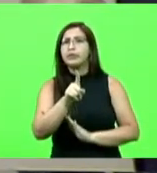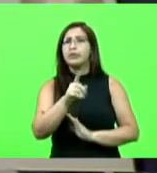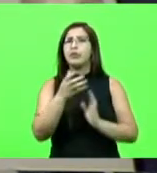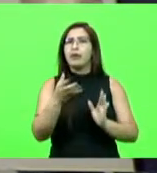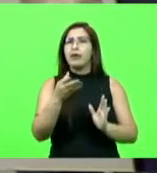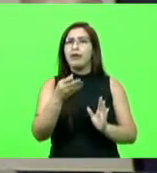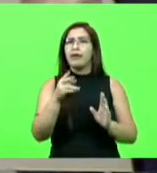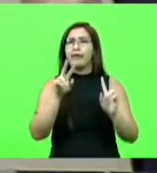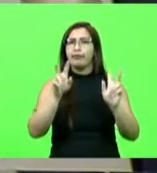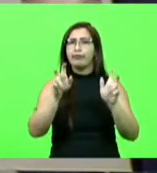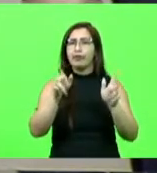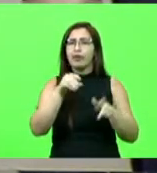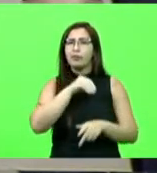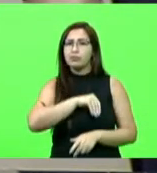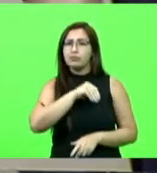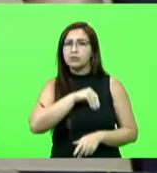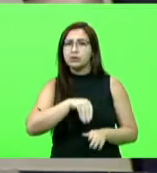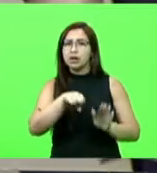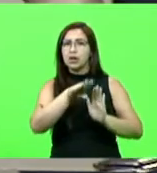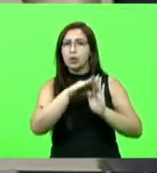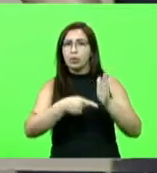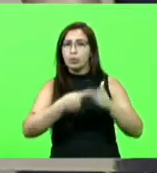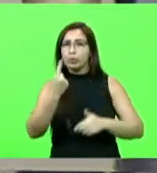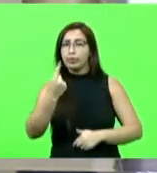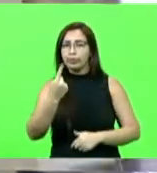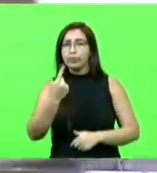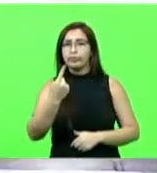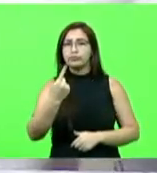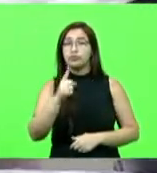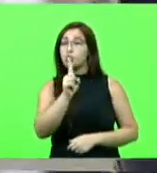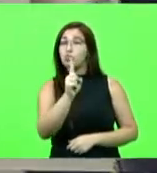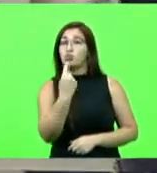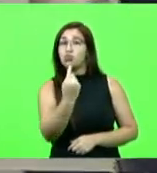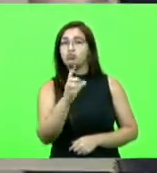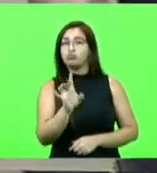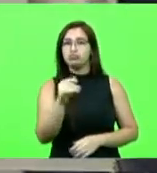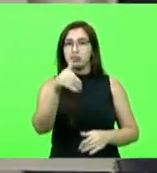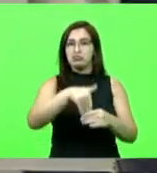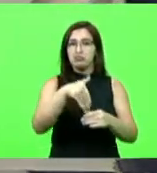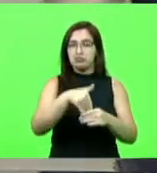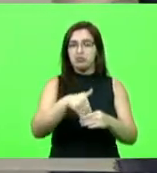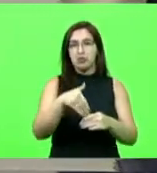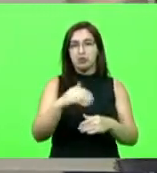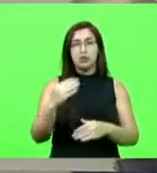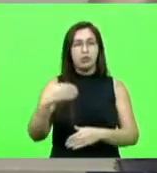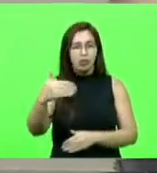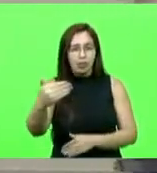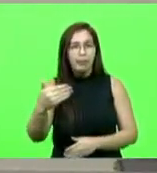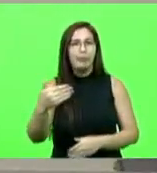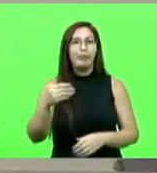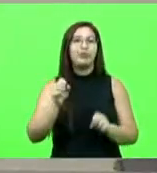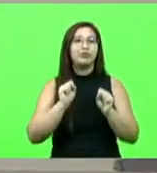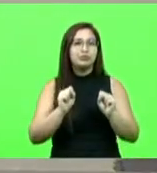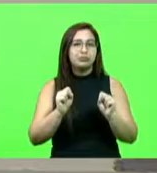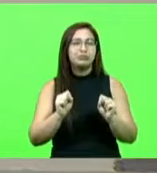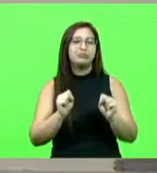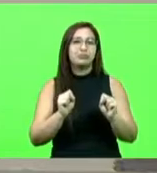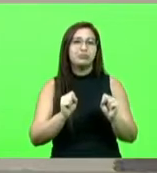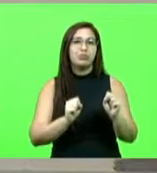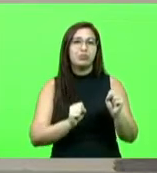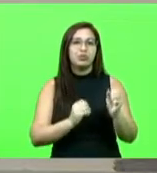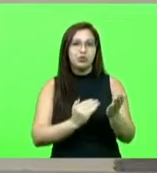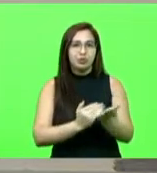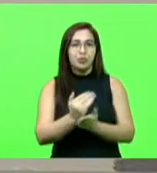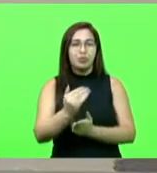em pauta. Só tem mais um projeto que eu coloco em votação e depois nós já entramos no salário